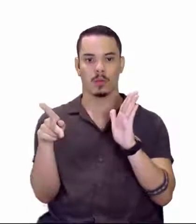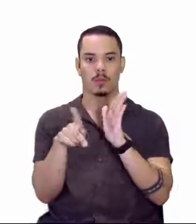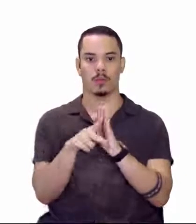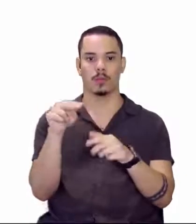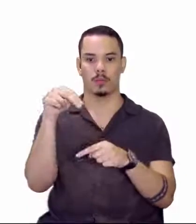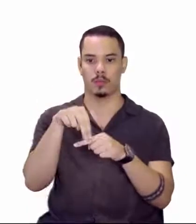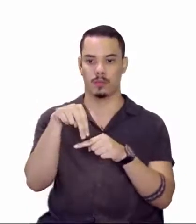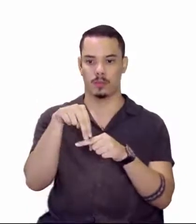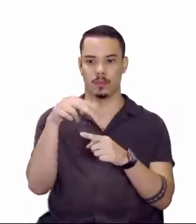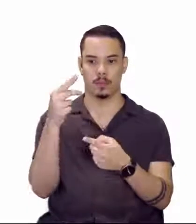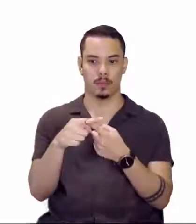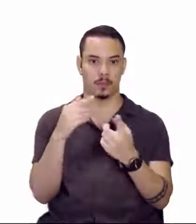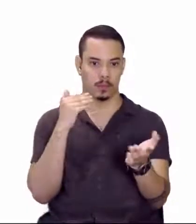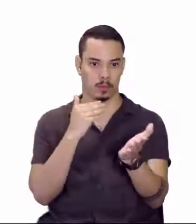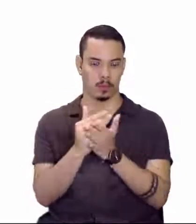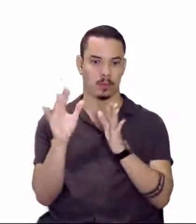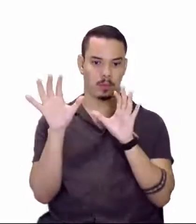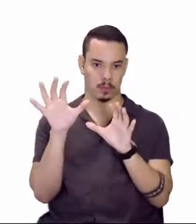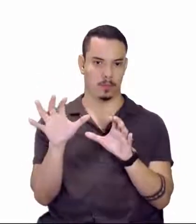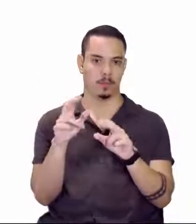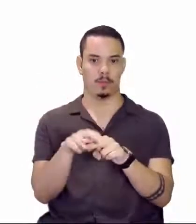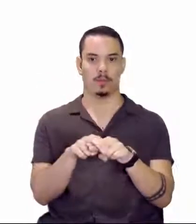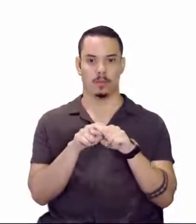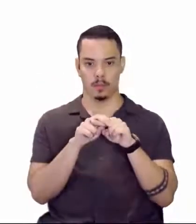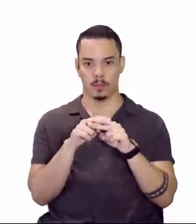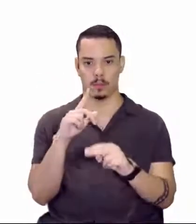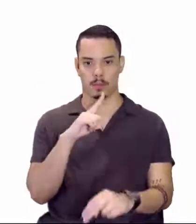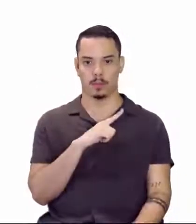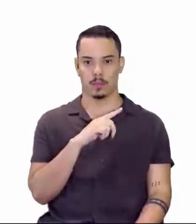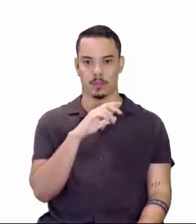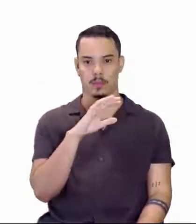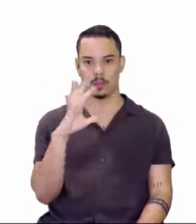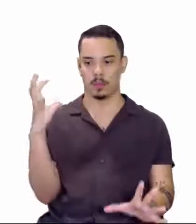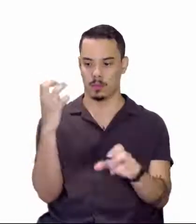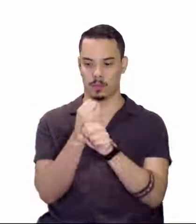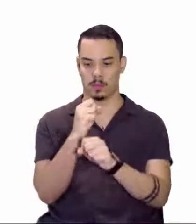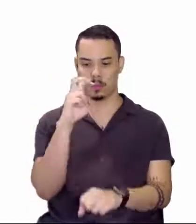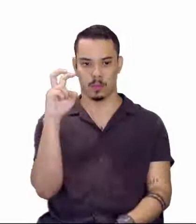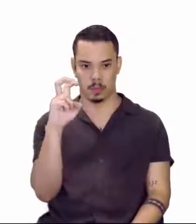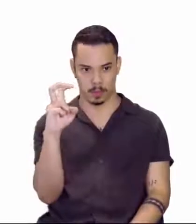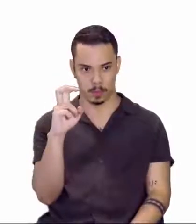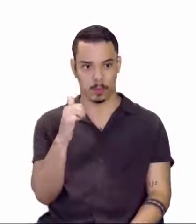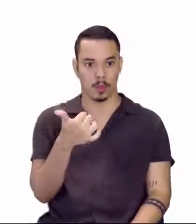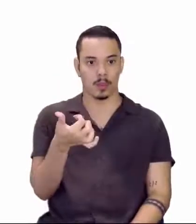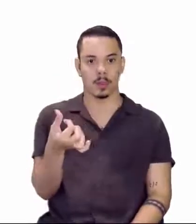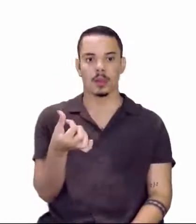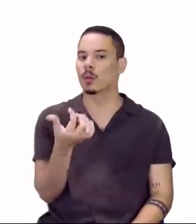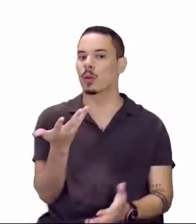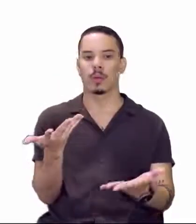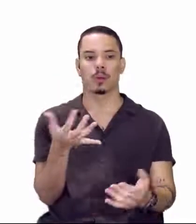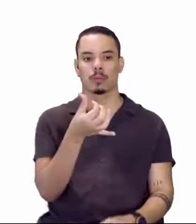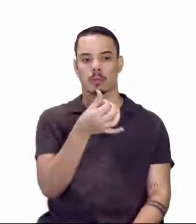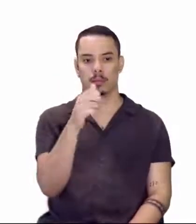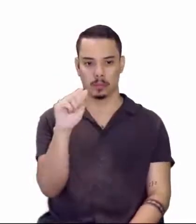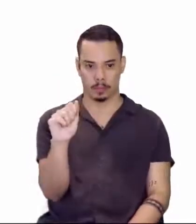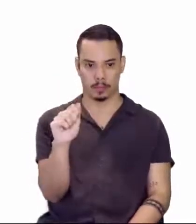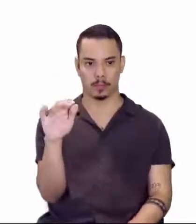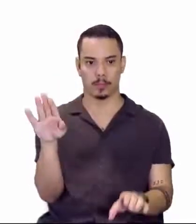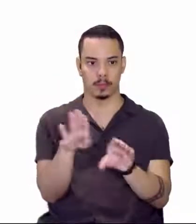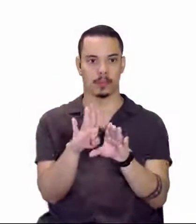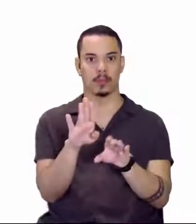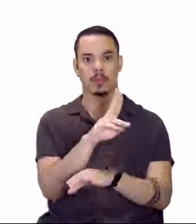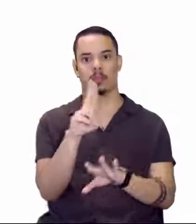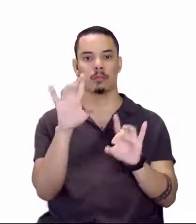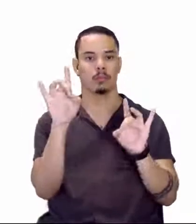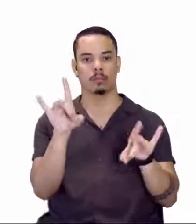porque começa com ele. Então, 5 elétrons no último nível. 16 é o 6A, e o nome especial